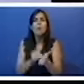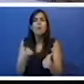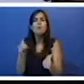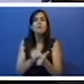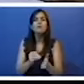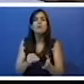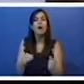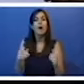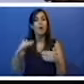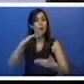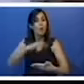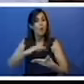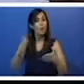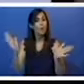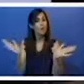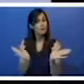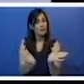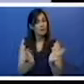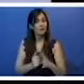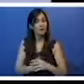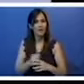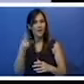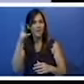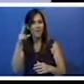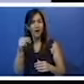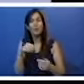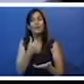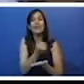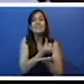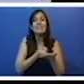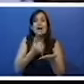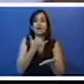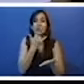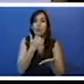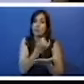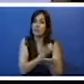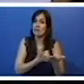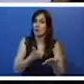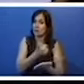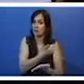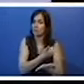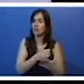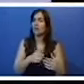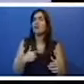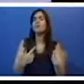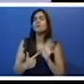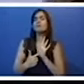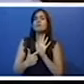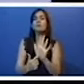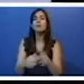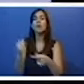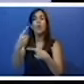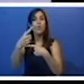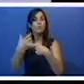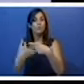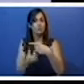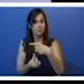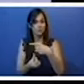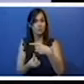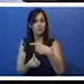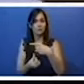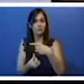o meu hexágono lembram que era vocês bom então ele pode ser representado por um cesto